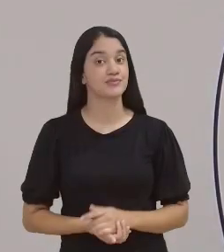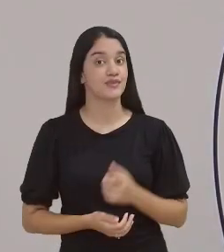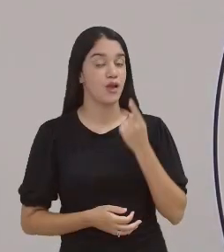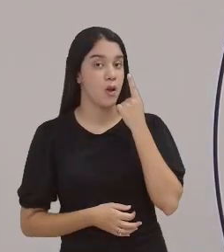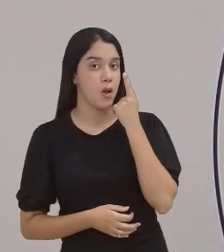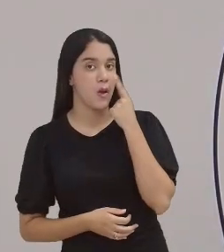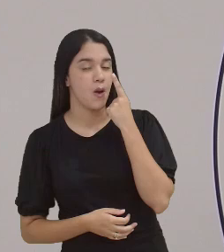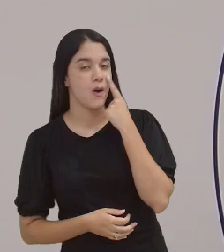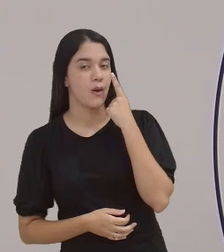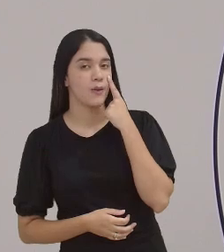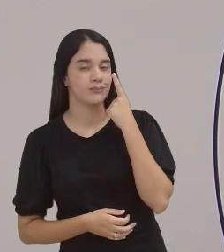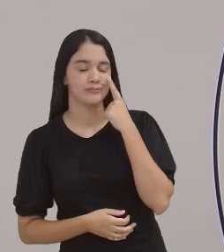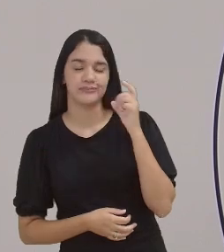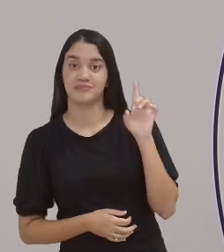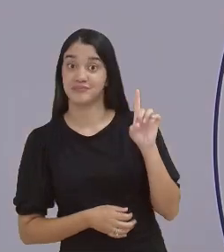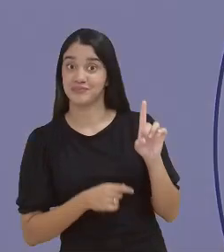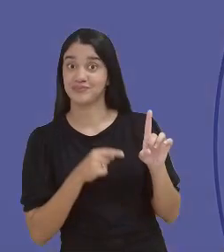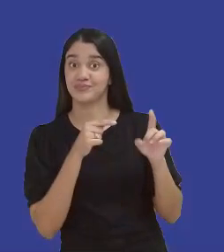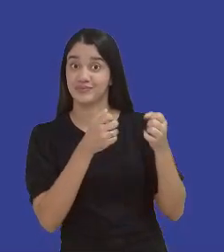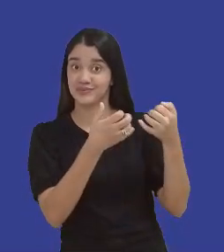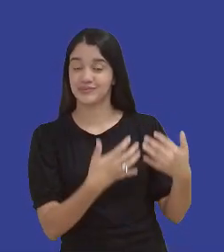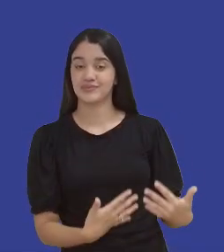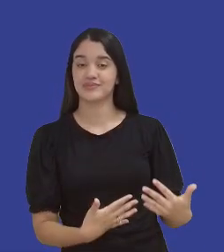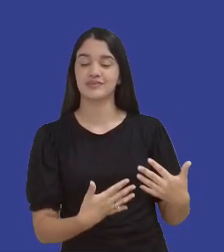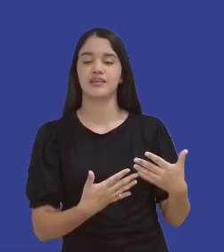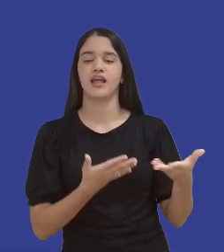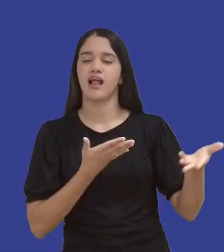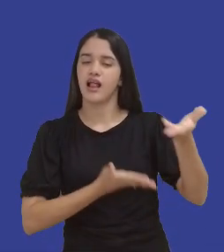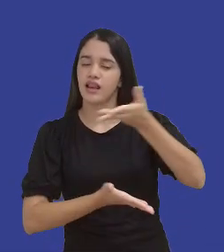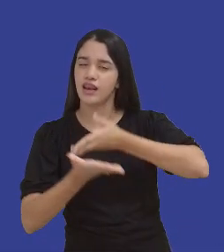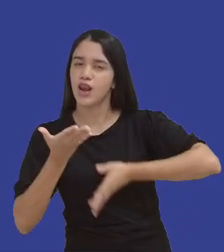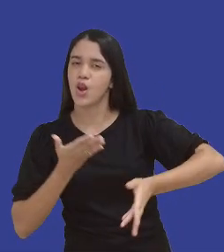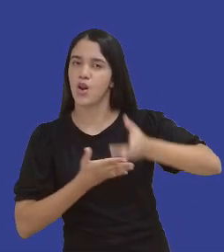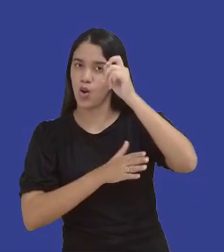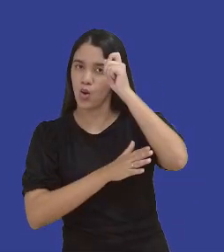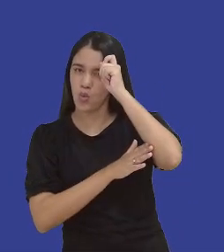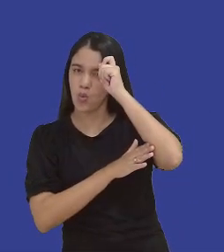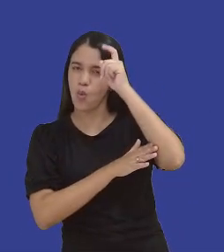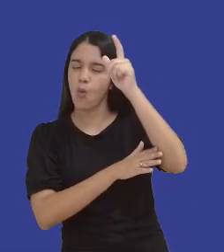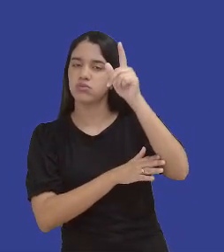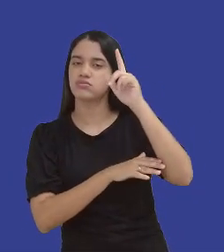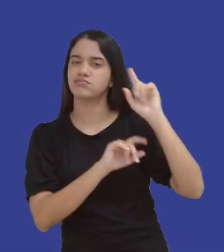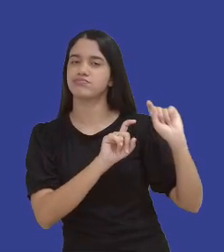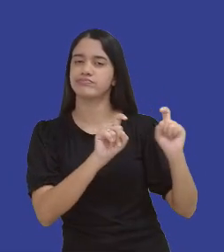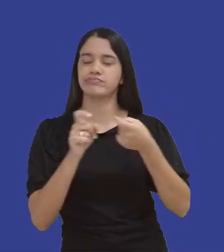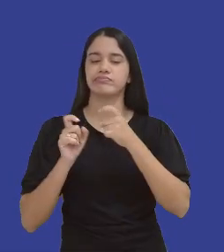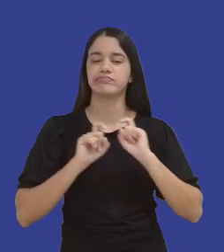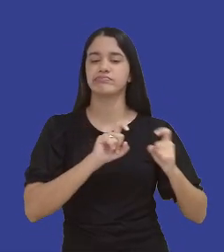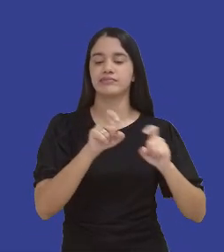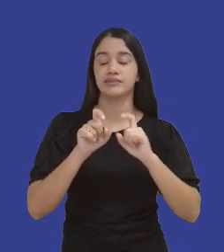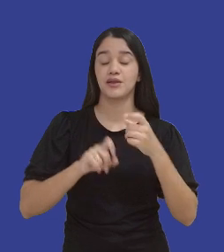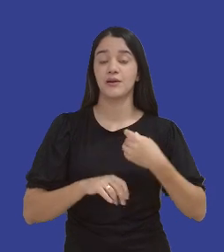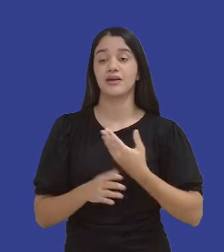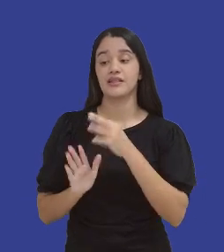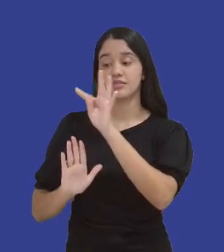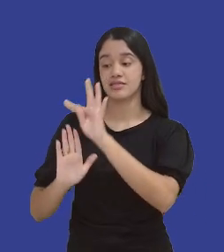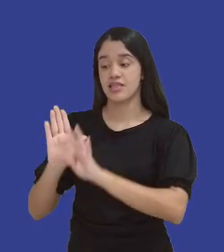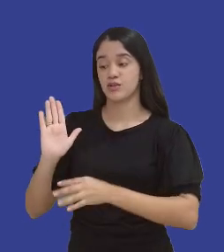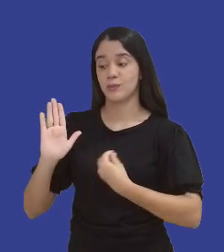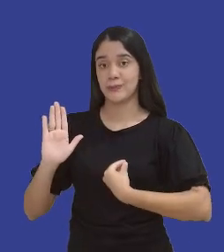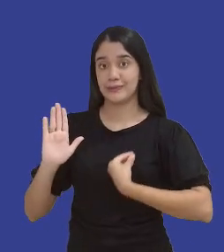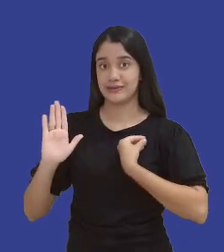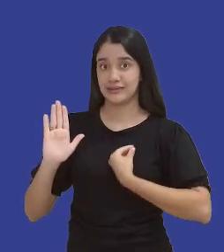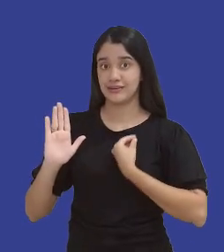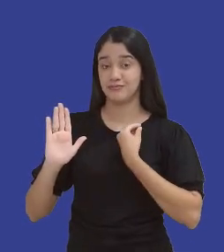Olha só o descritor. Estabelecer relações lógico-discursivas presentes no